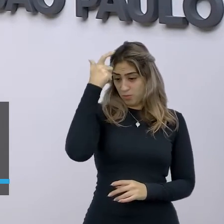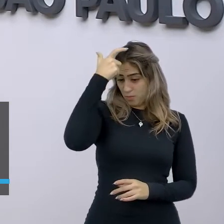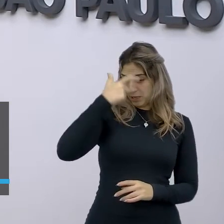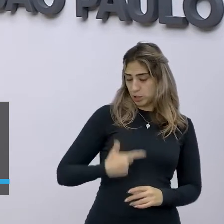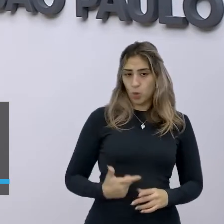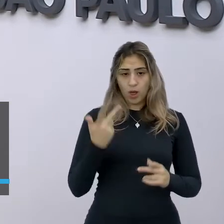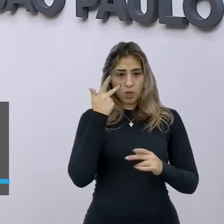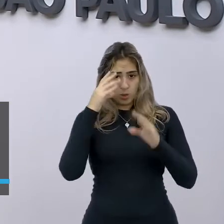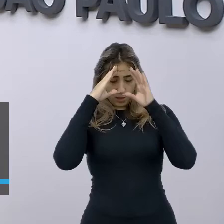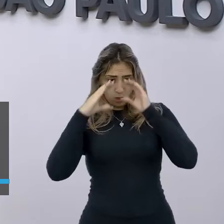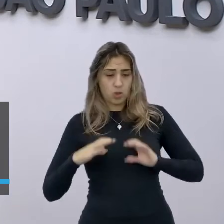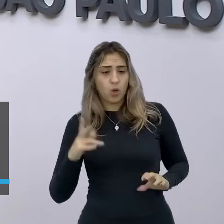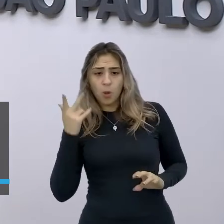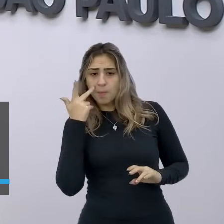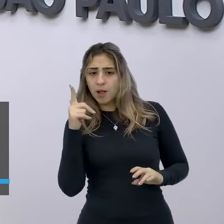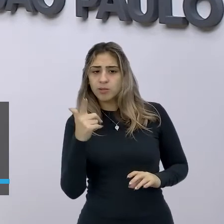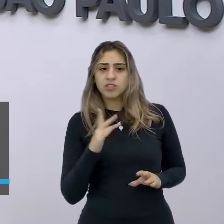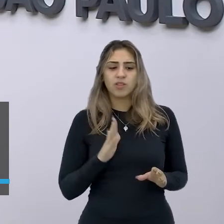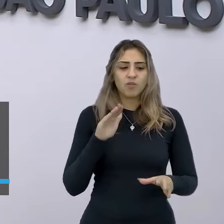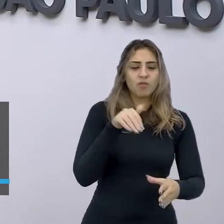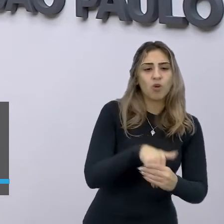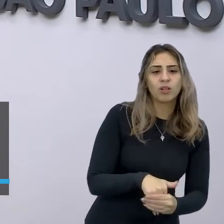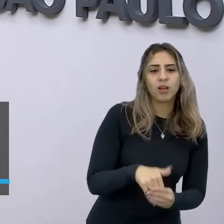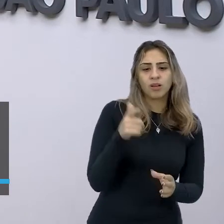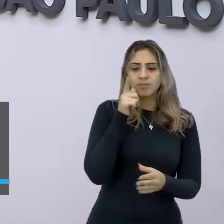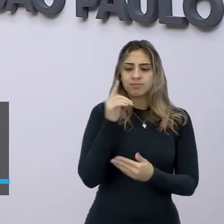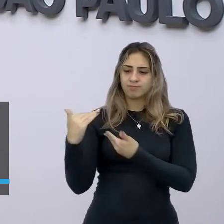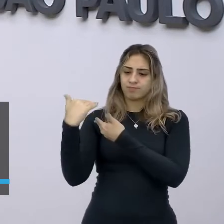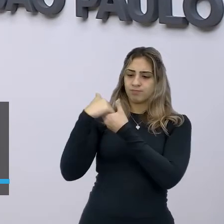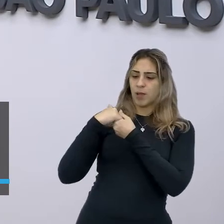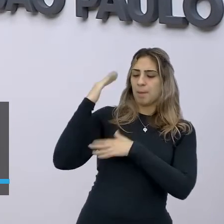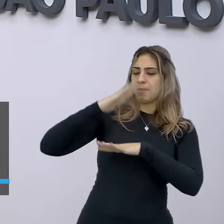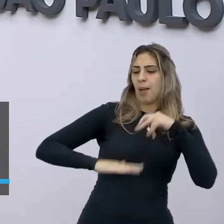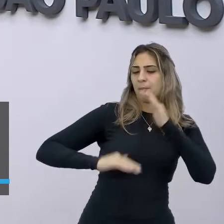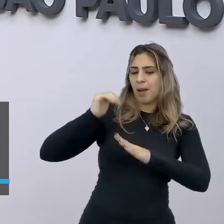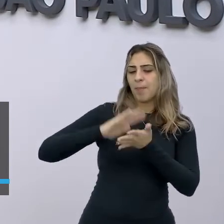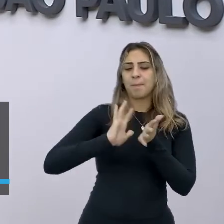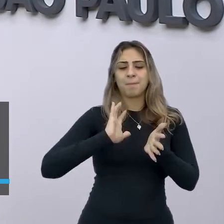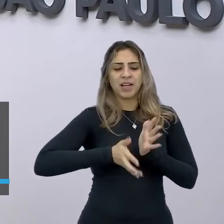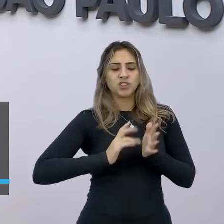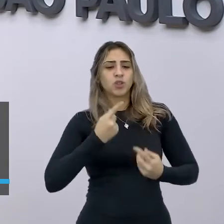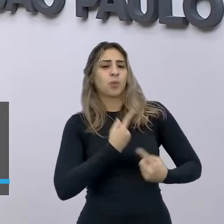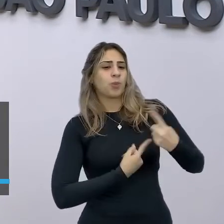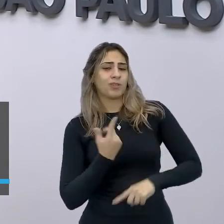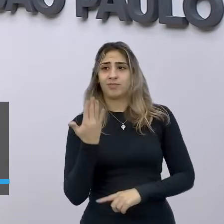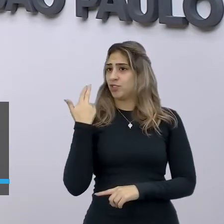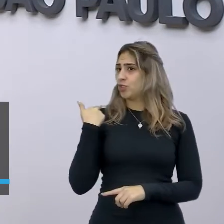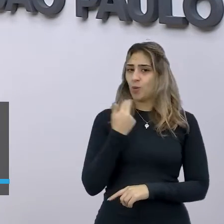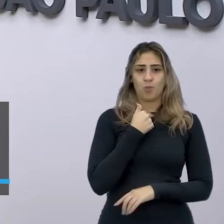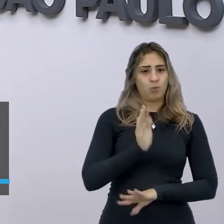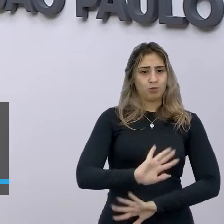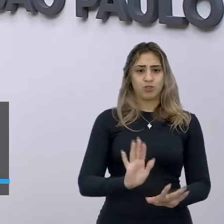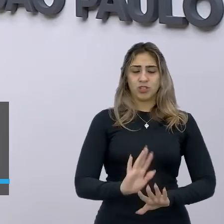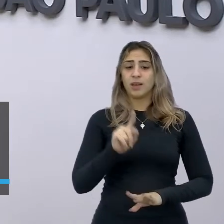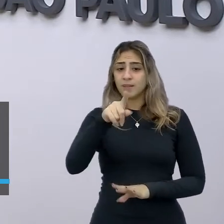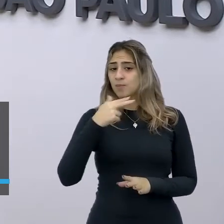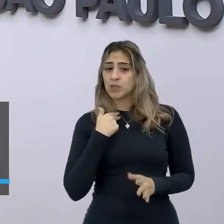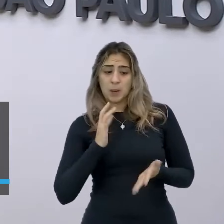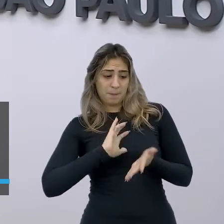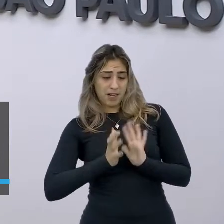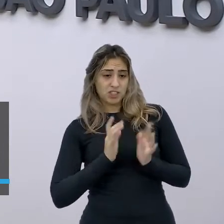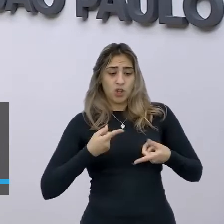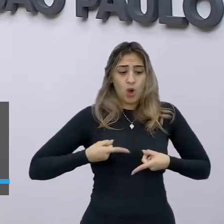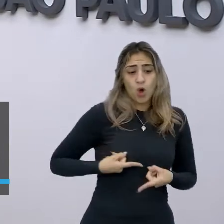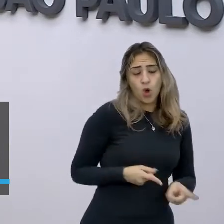de votar, nem de ser votado, de constituir partidos políticos, etc. Você não poderia ser de um partido